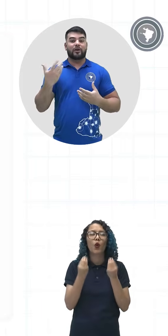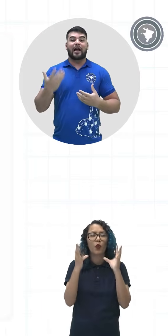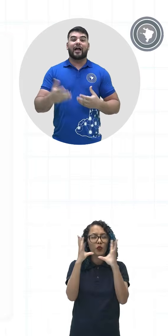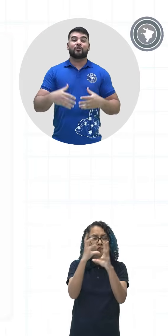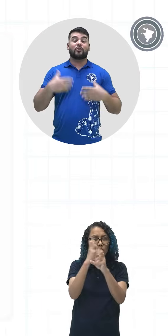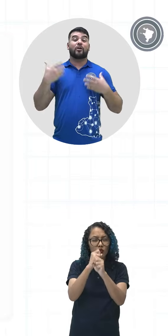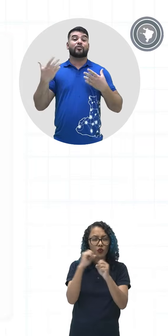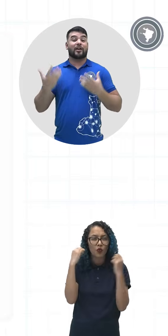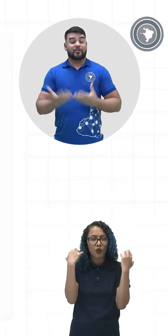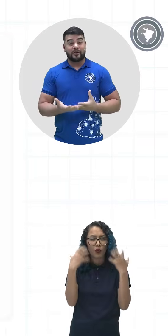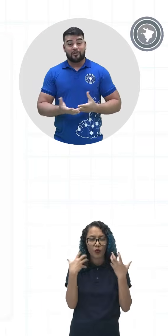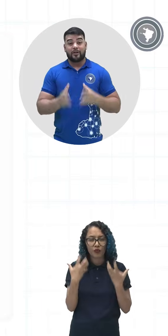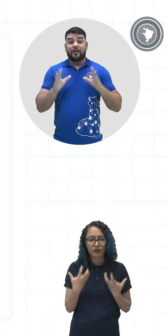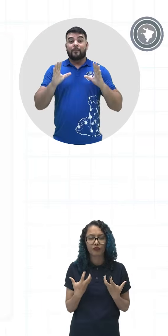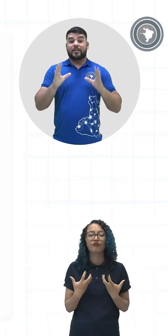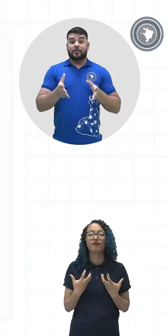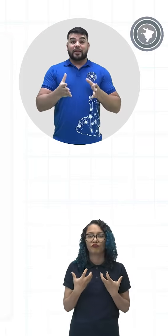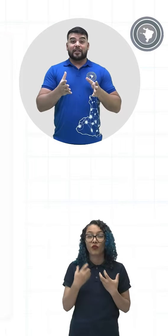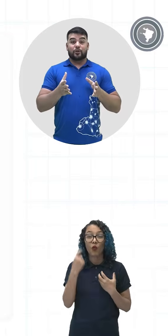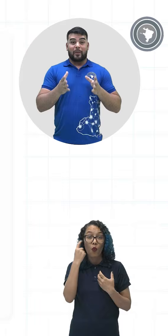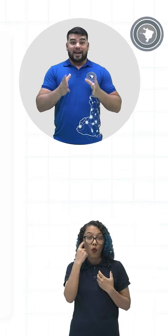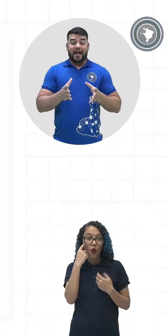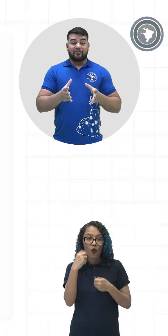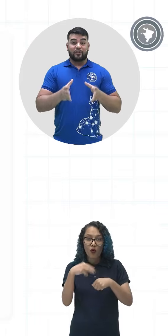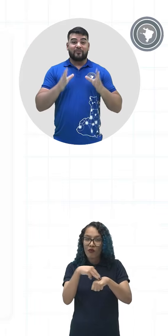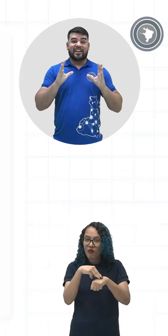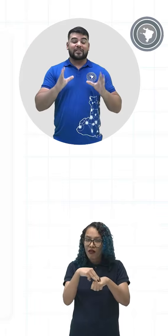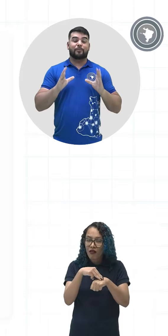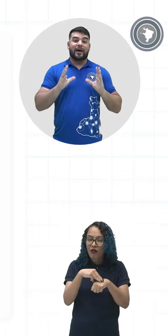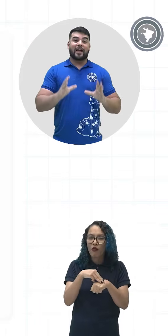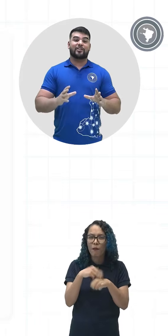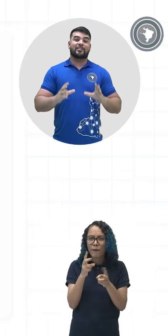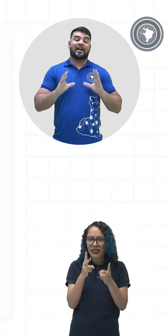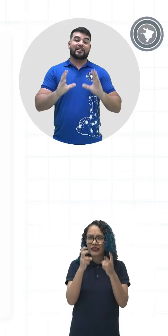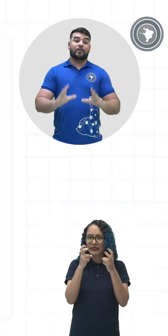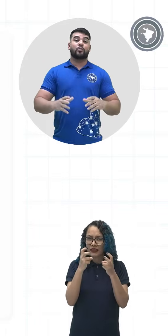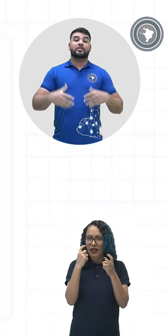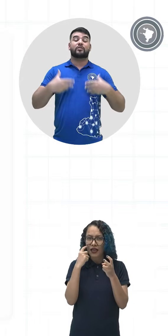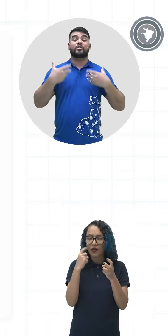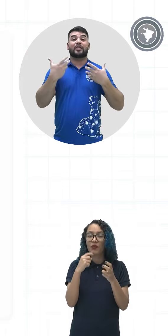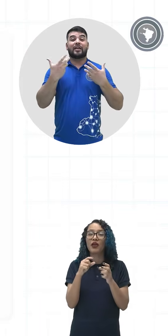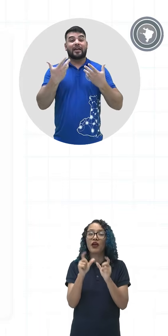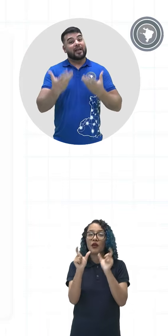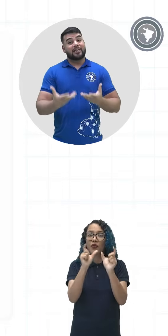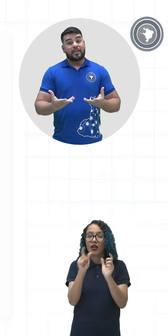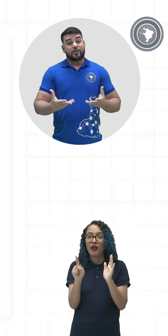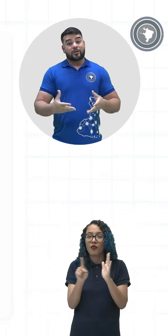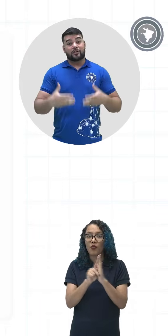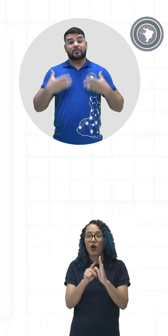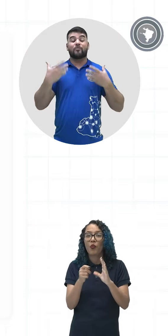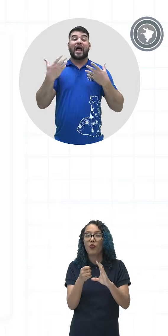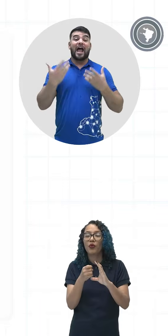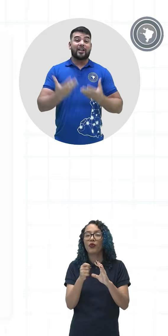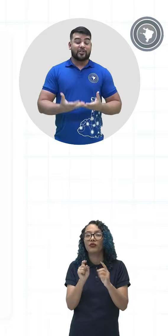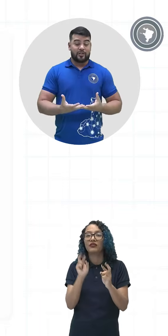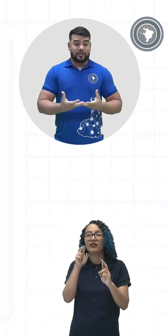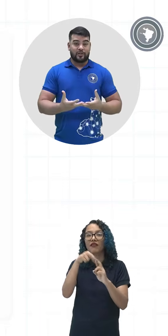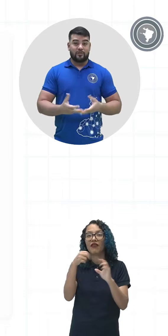Escuros, ondulados, olhos castanhos. Perceba que essas palavras fazem parte da atribuição de características,